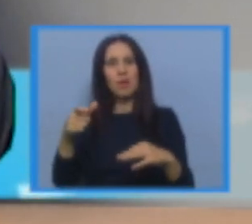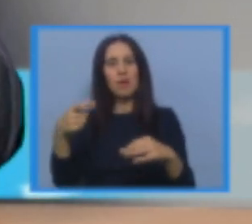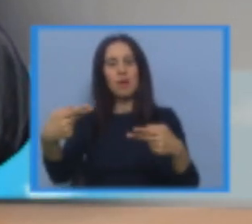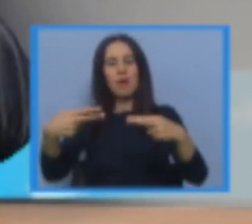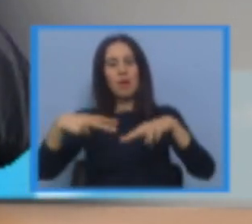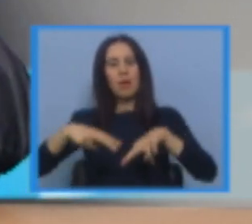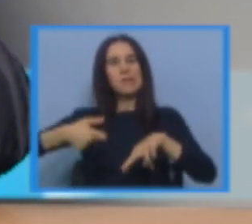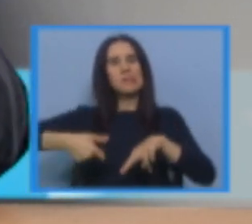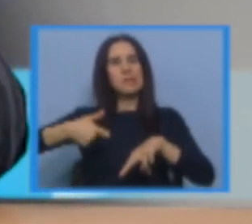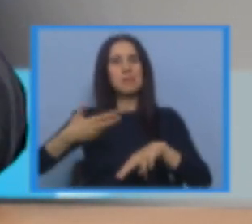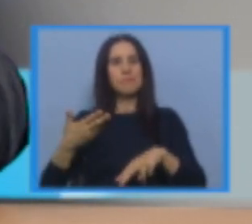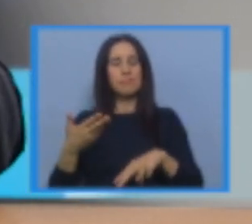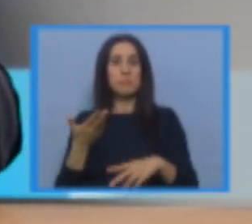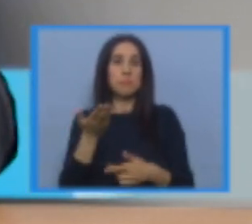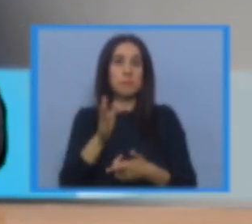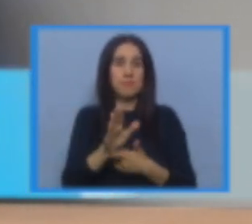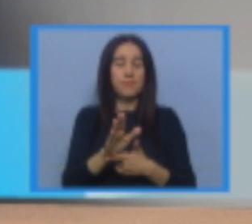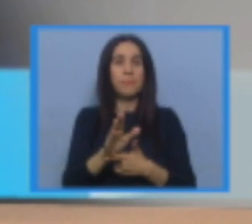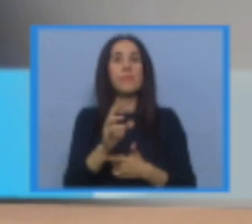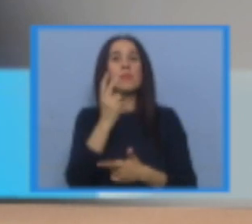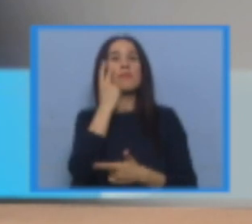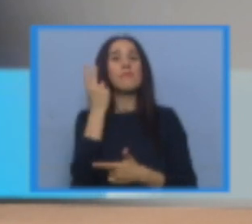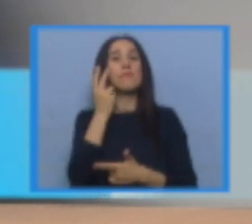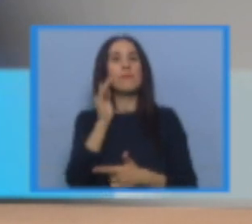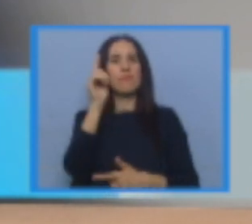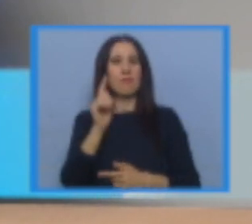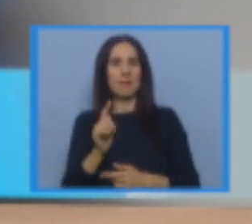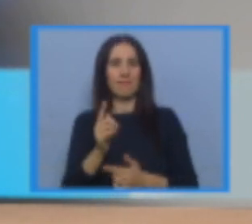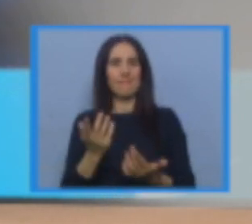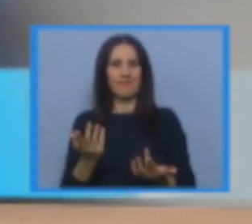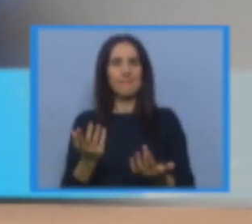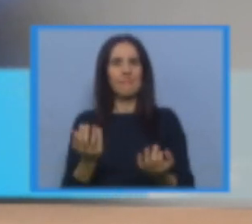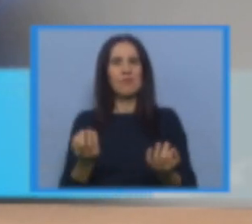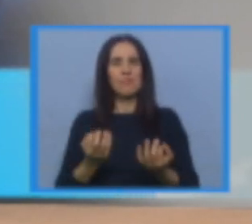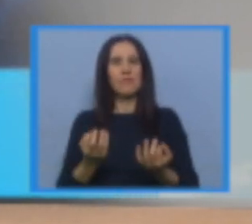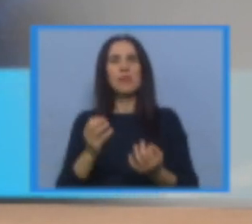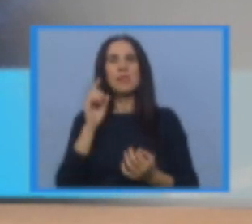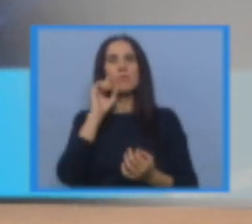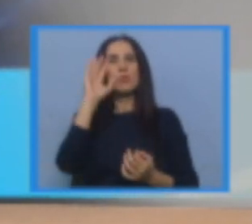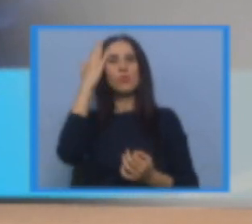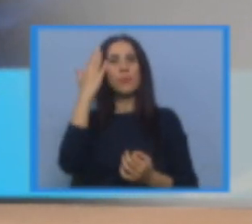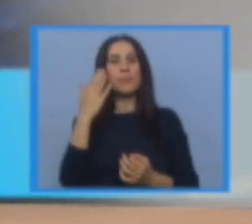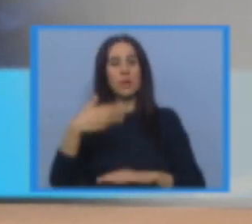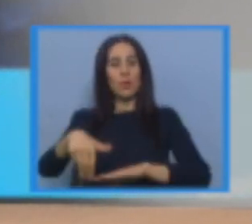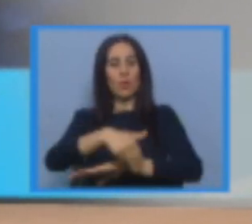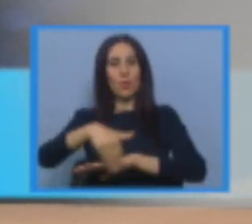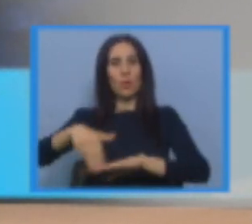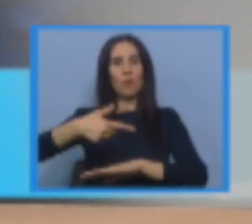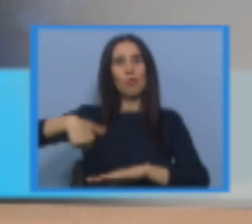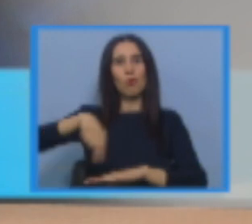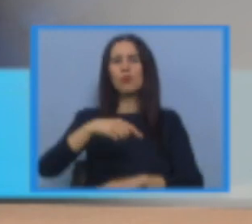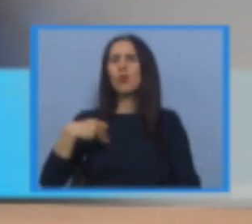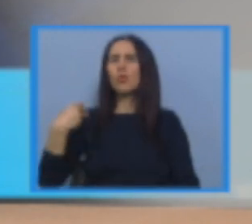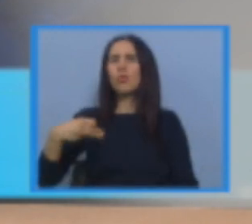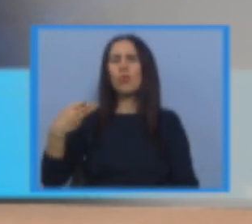que é essencial, neste caso, de vivência da fé. E, portanto, é importante que as ruas onde passamos todos